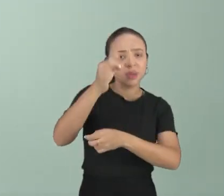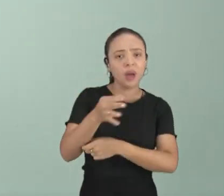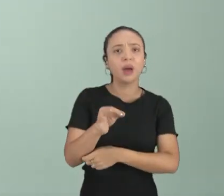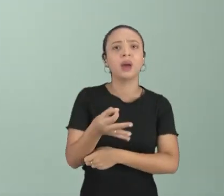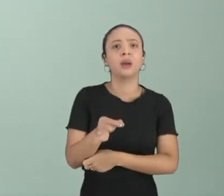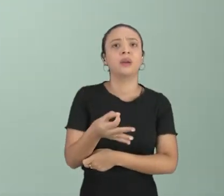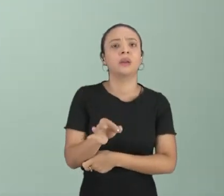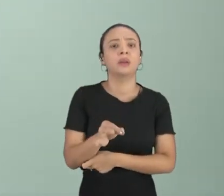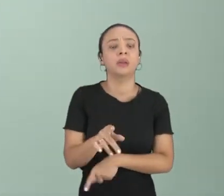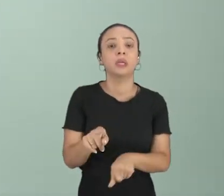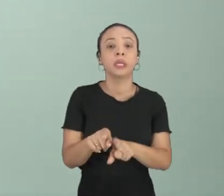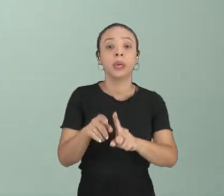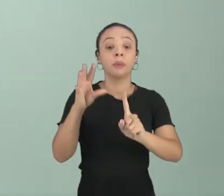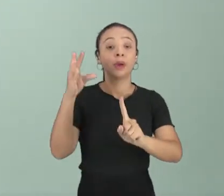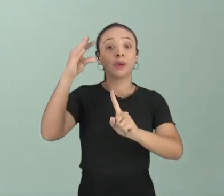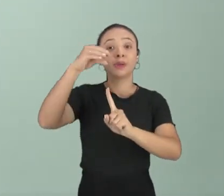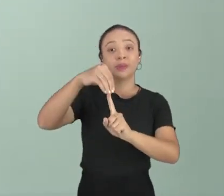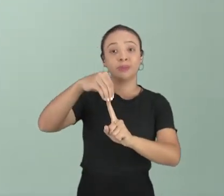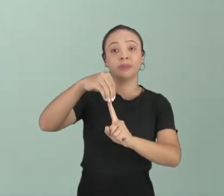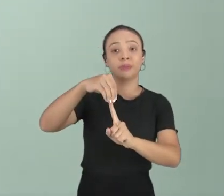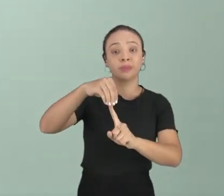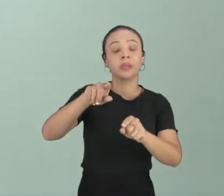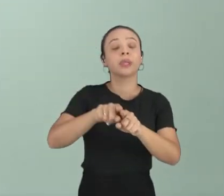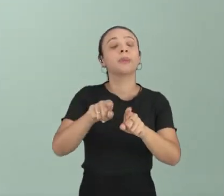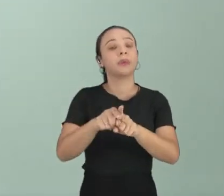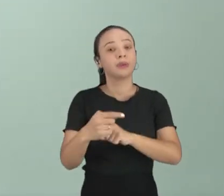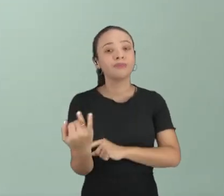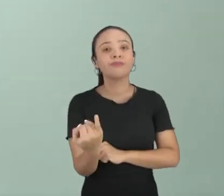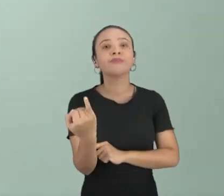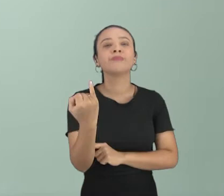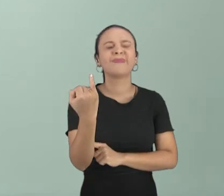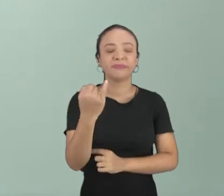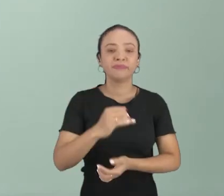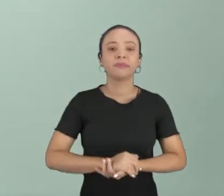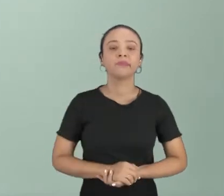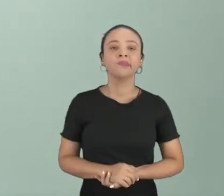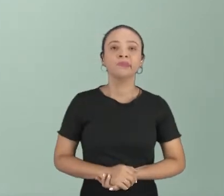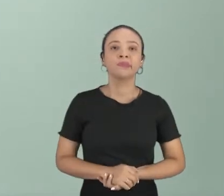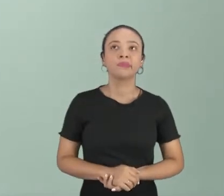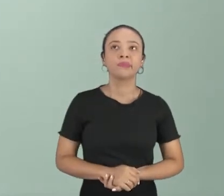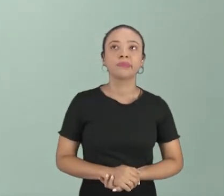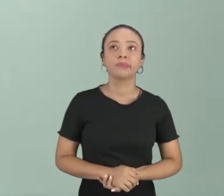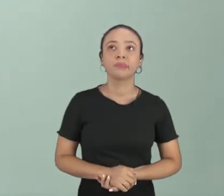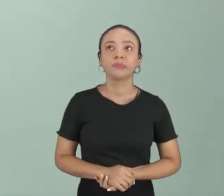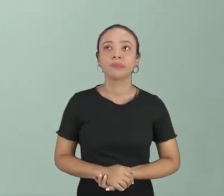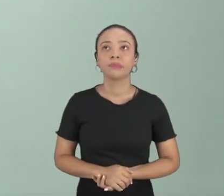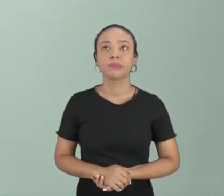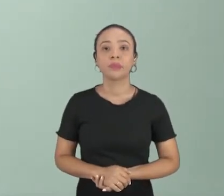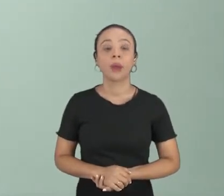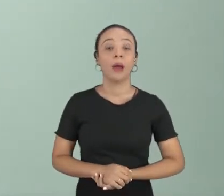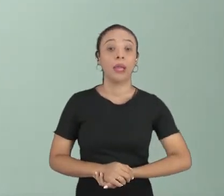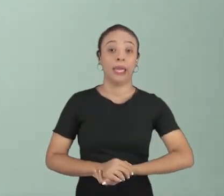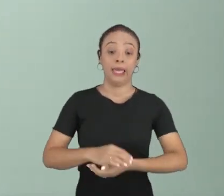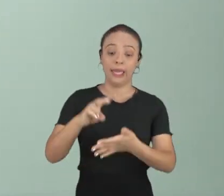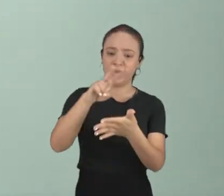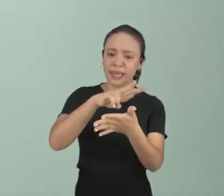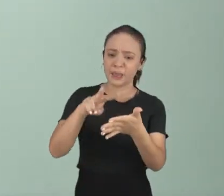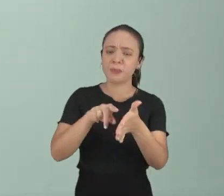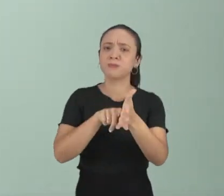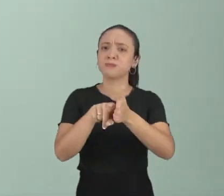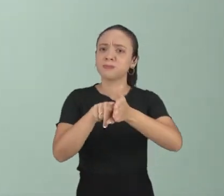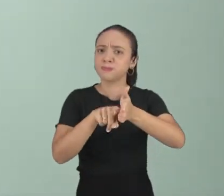adequada. Objetividade, outro fator importante. Ou seja, você vai ler, vai fazer